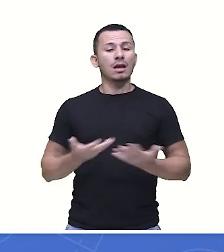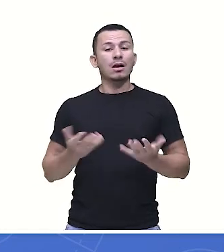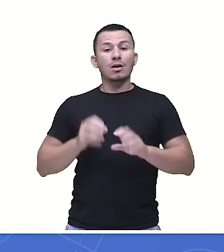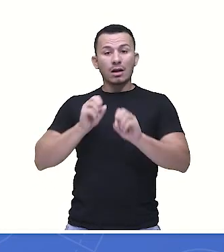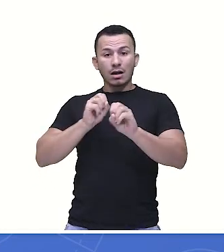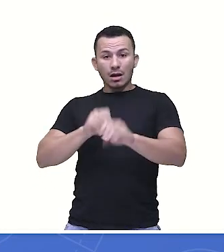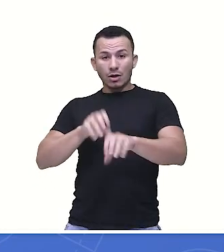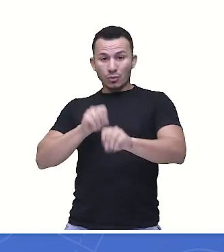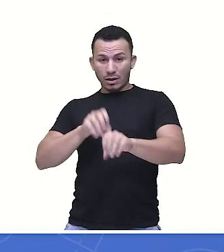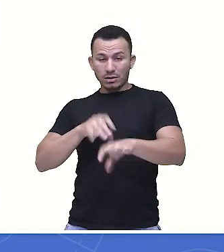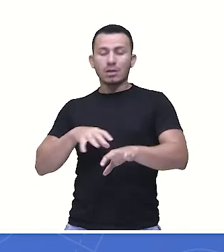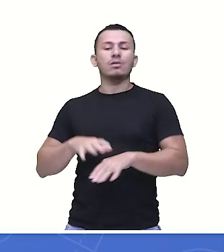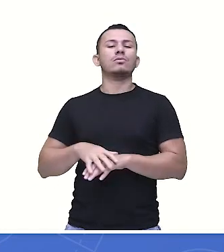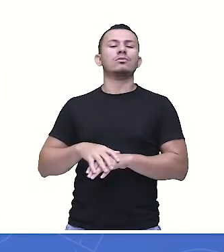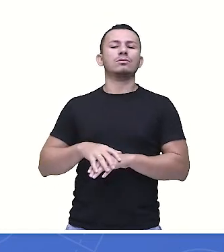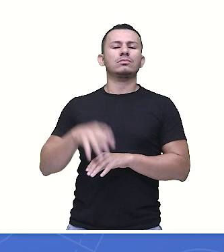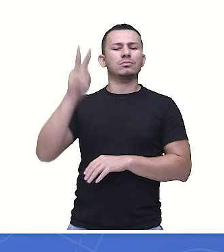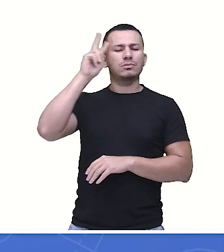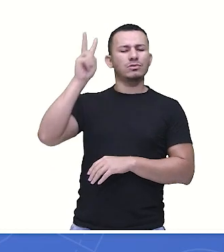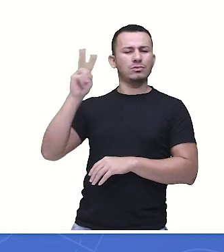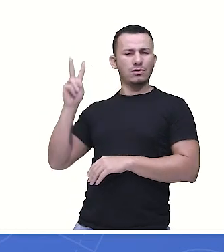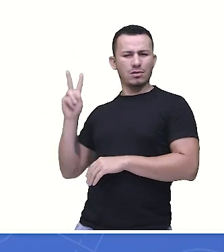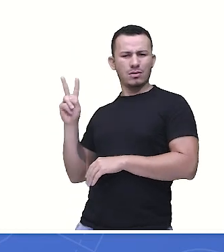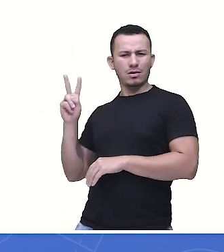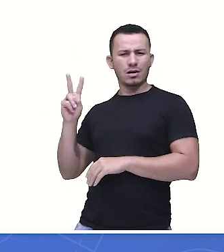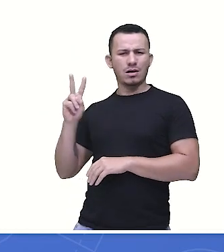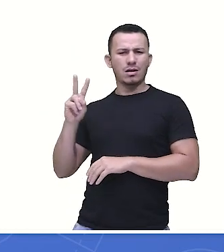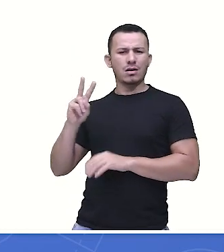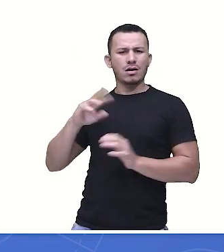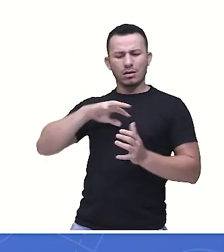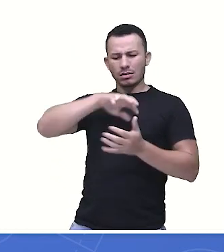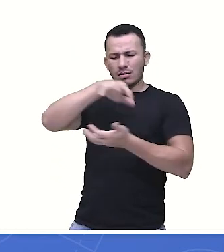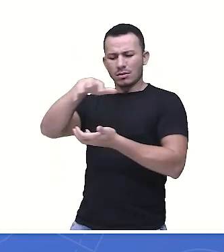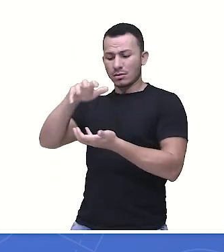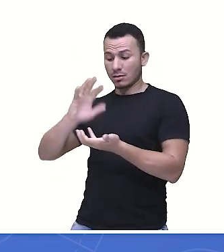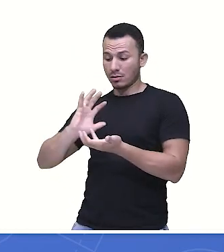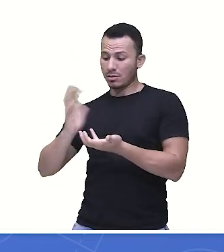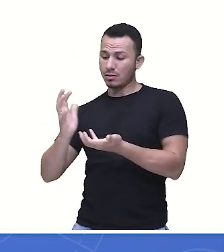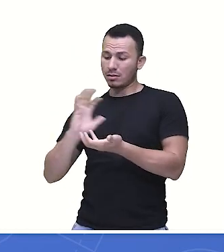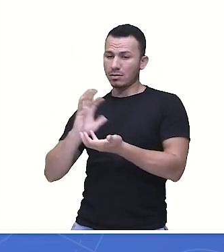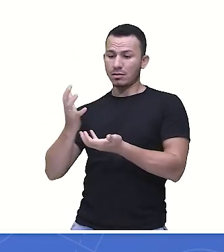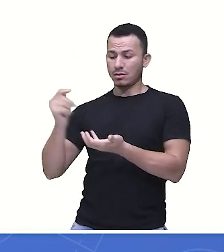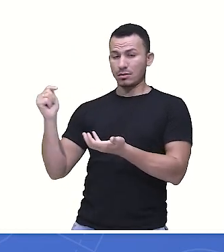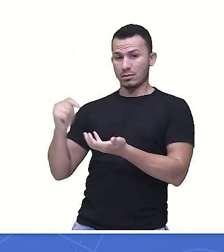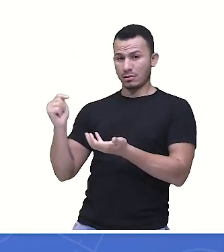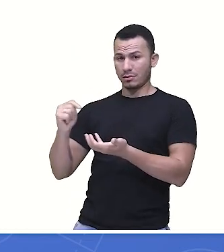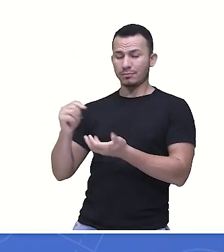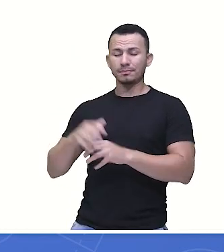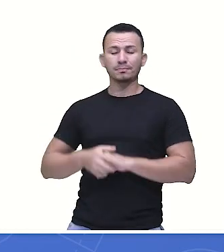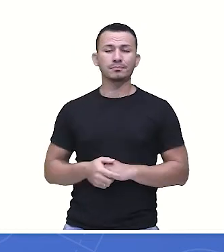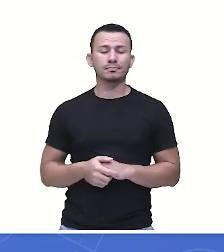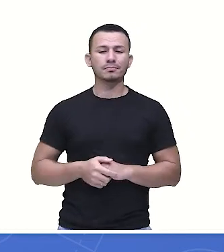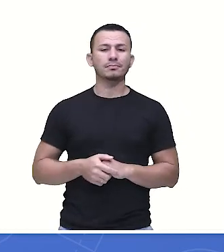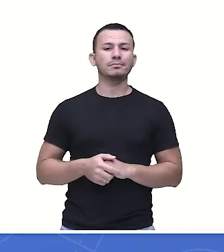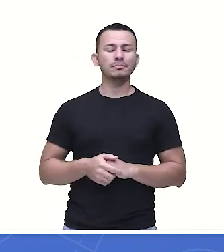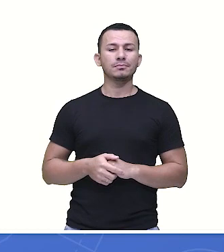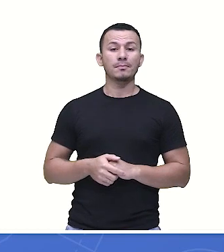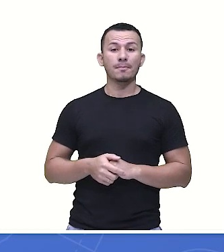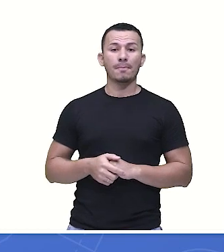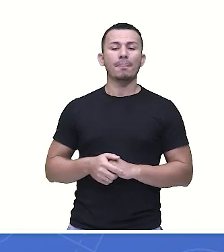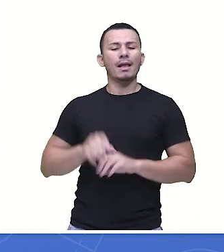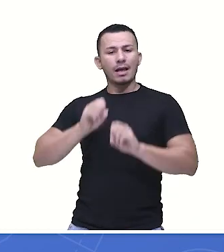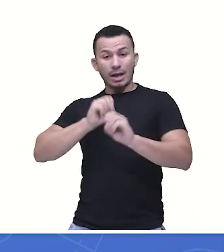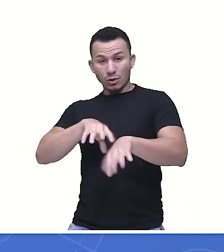história ocidental. Como é que você processou a educação na história ocidental? Quando nós falamos de